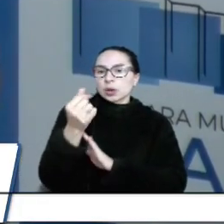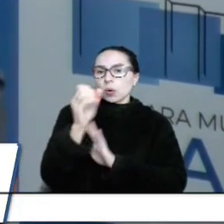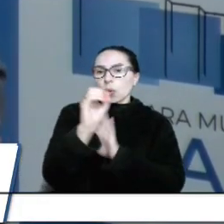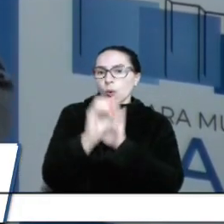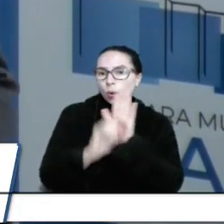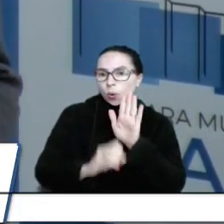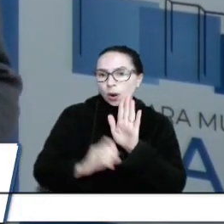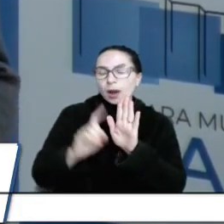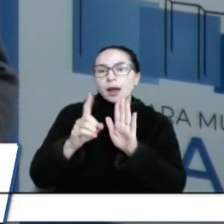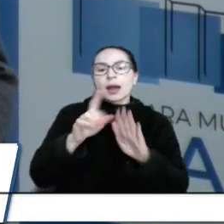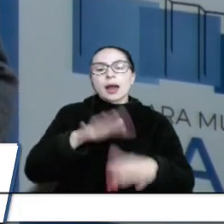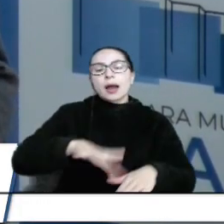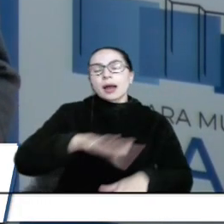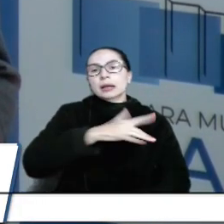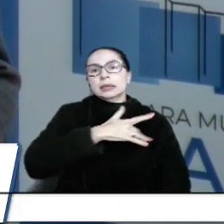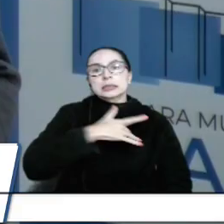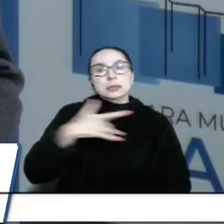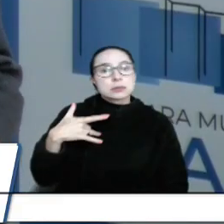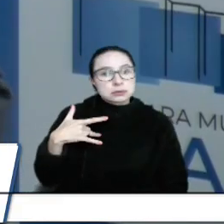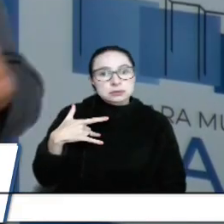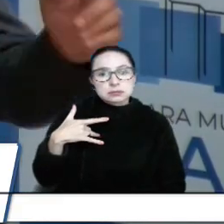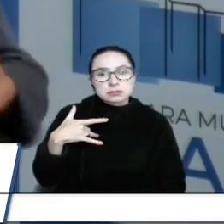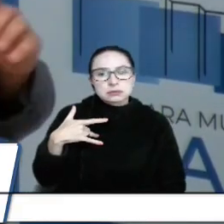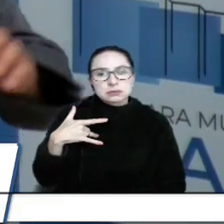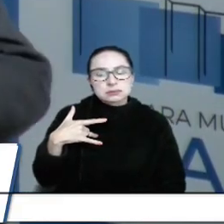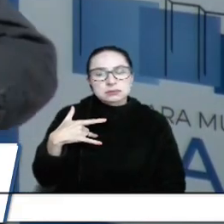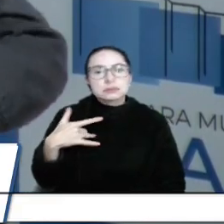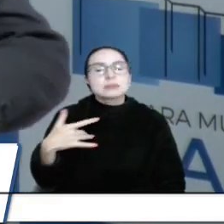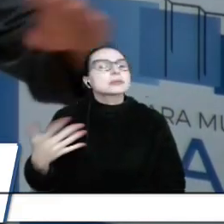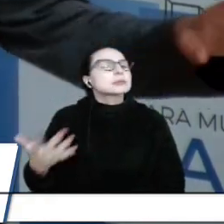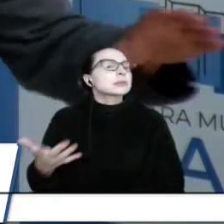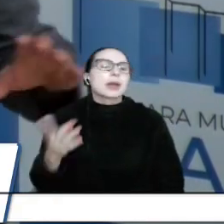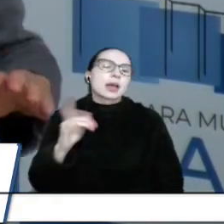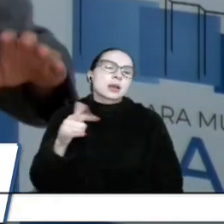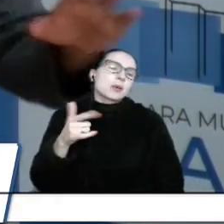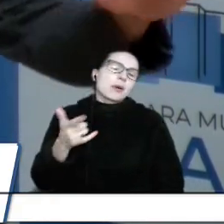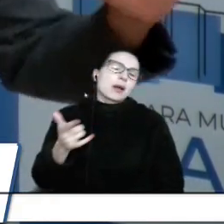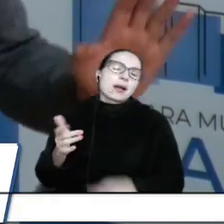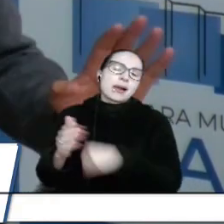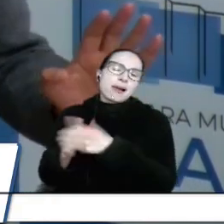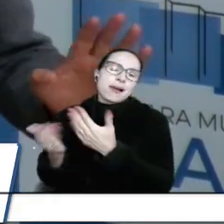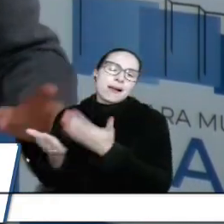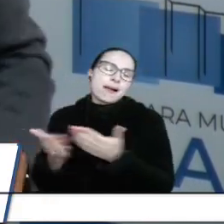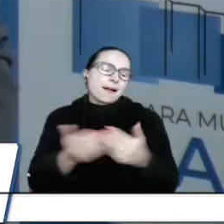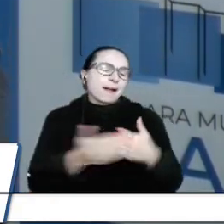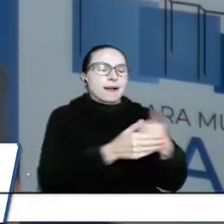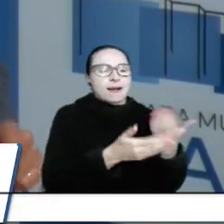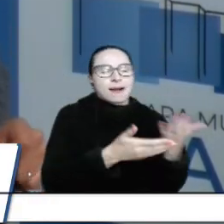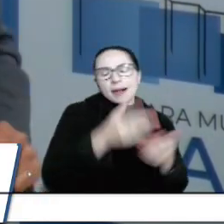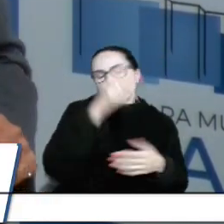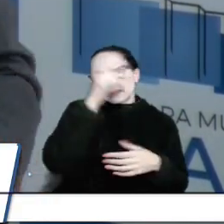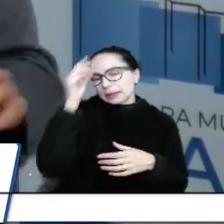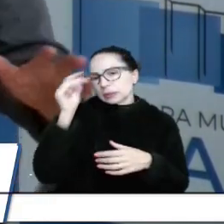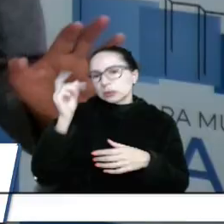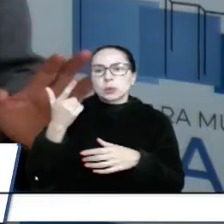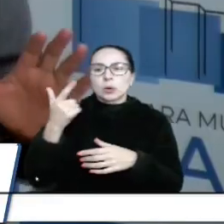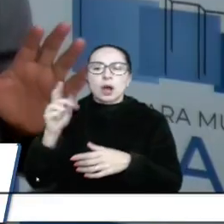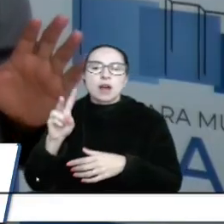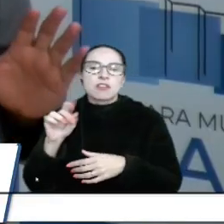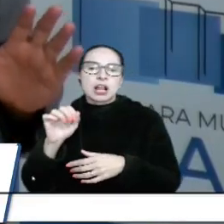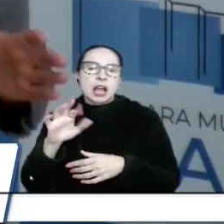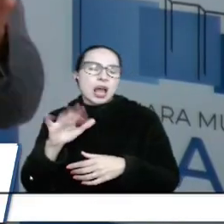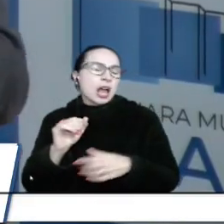em saúde. E aí não é para fazer média nem com o A, nem com o B, nem com o prefeito, nem com a Valéria, nem com o